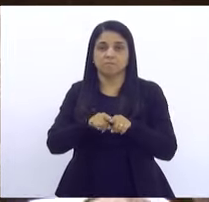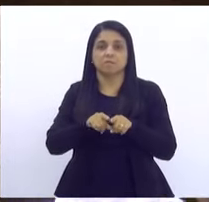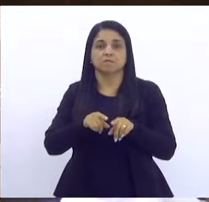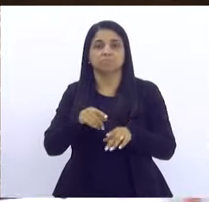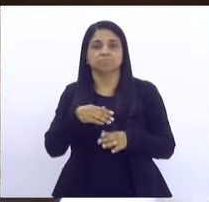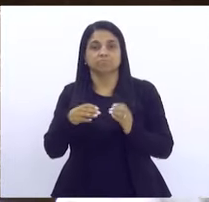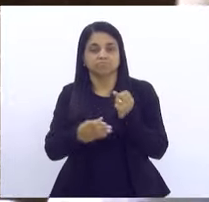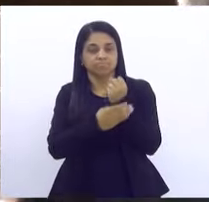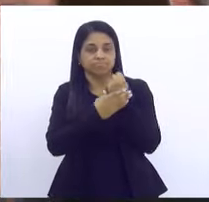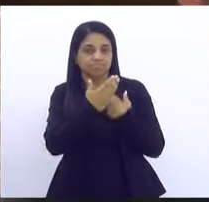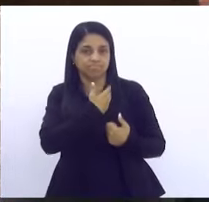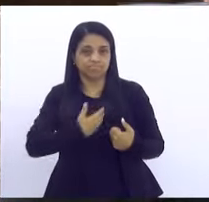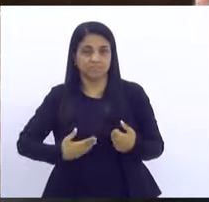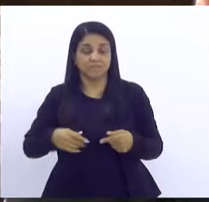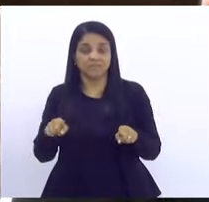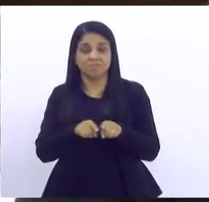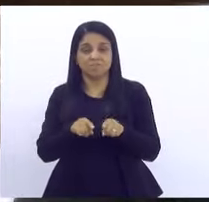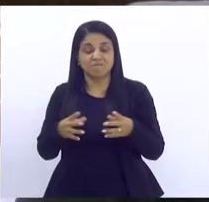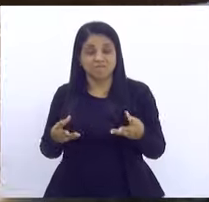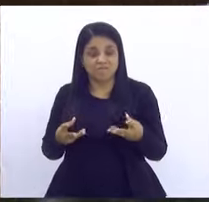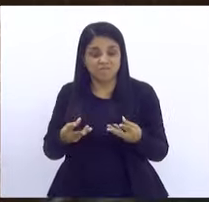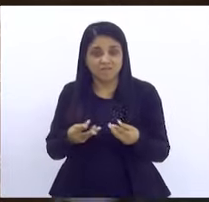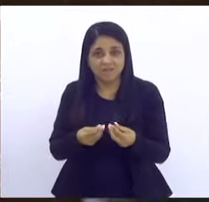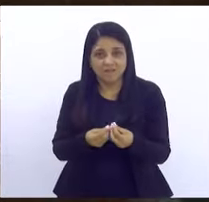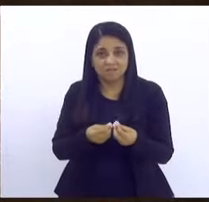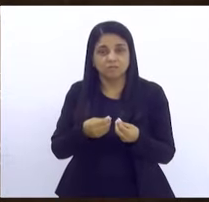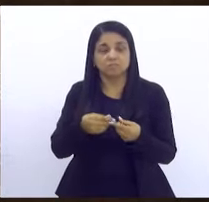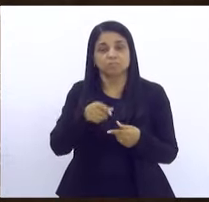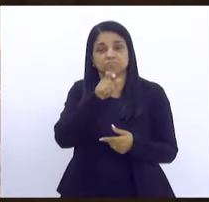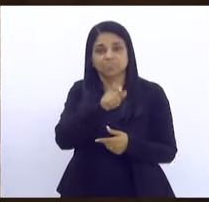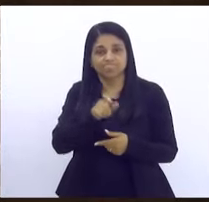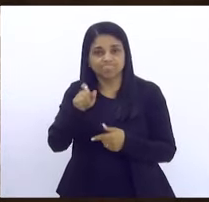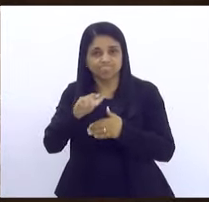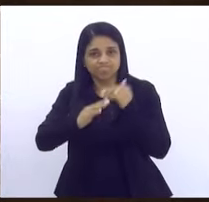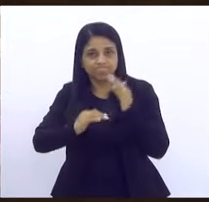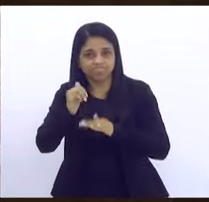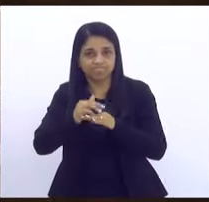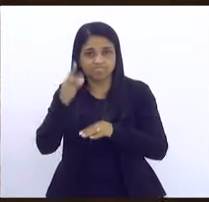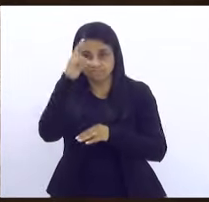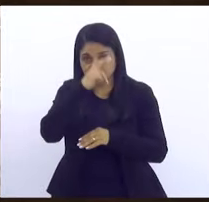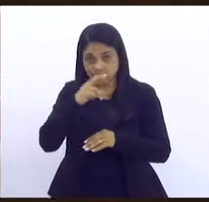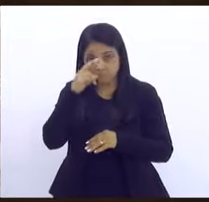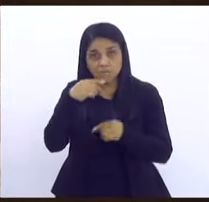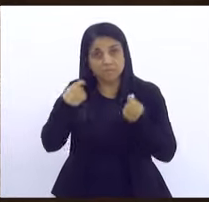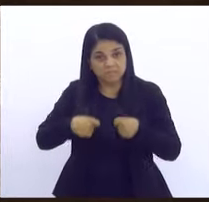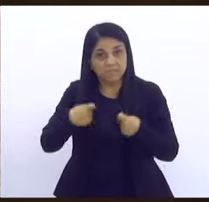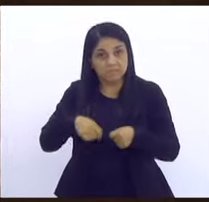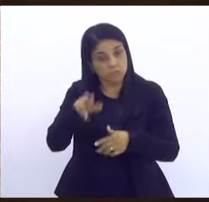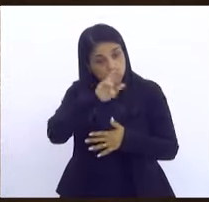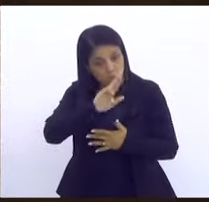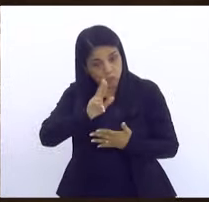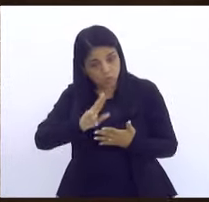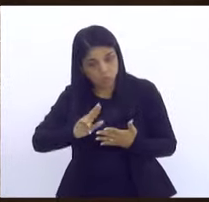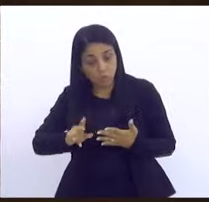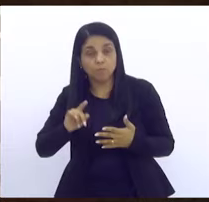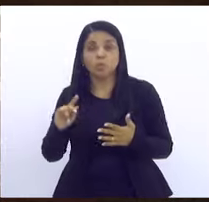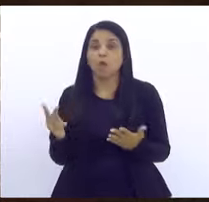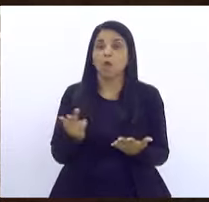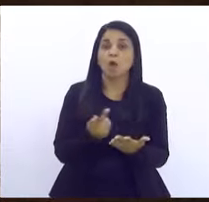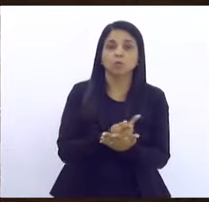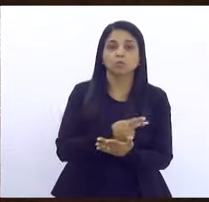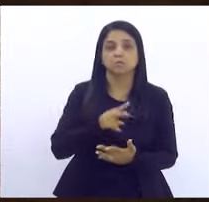situação de fragilidade para aqueles que investigam. Então, precisamos dar nomes ao que aconteceu